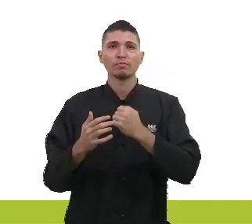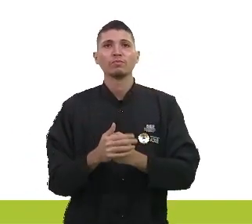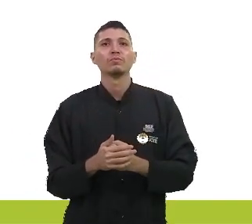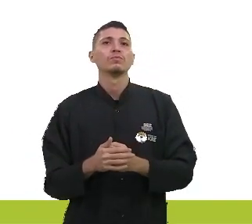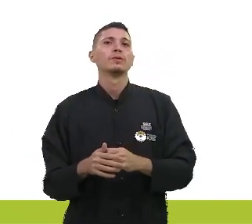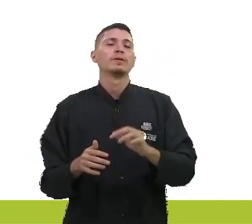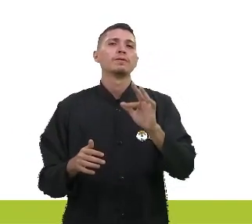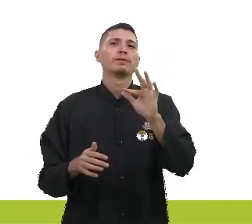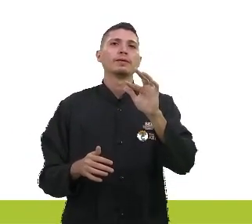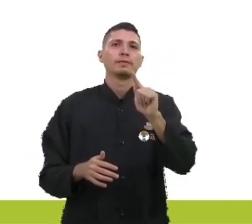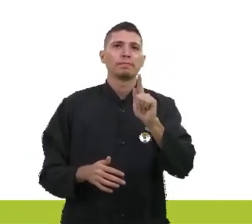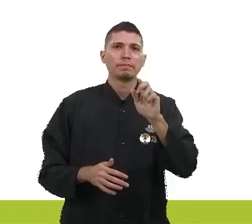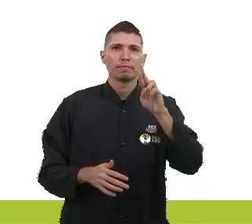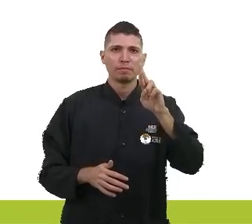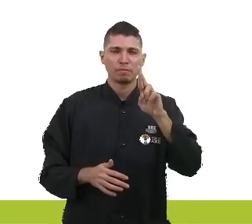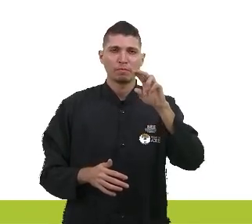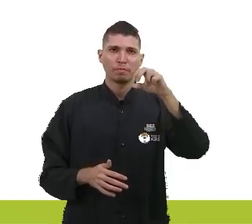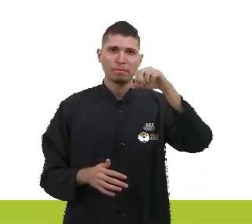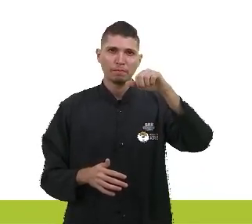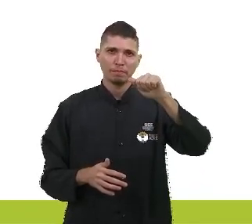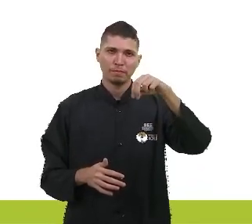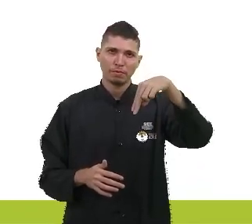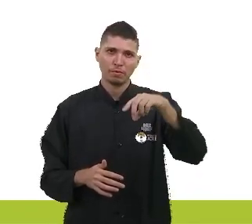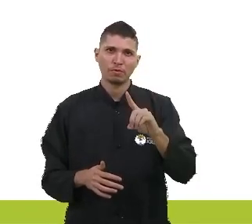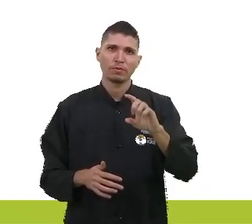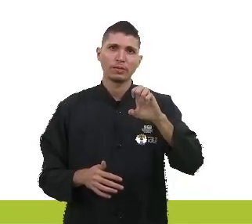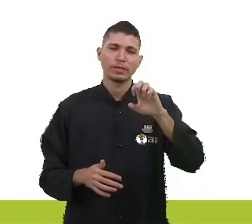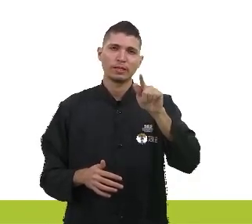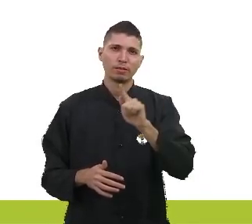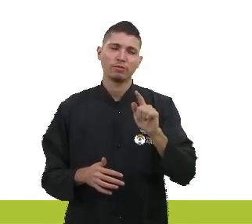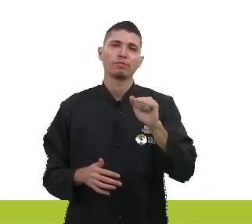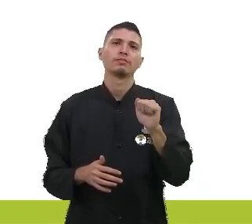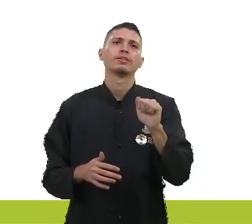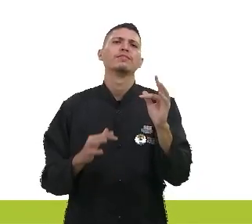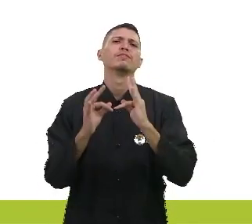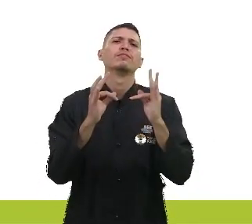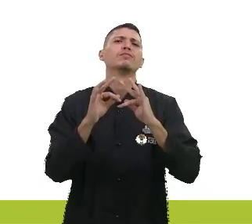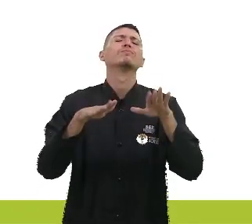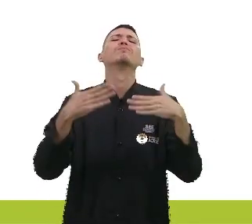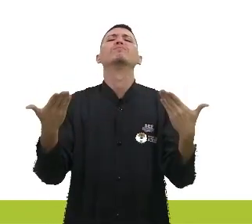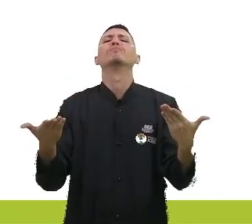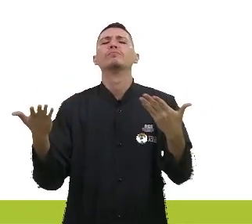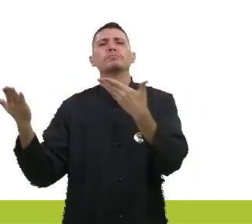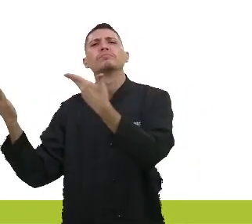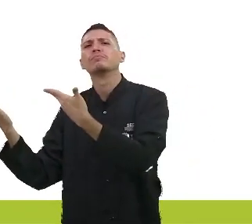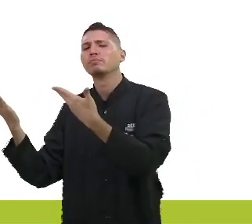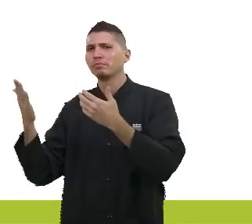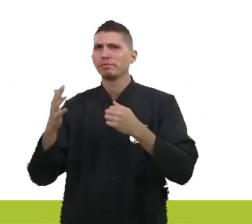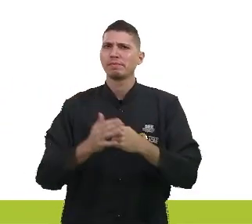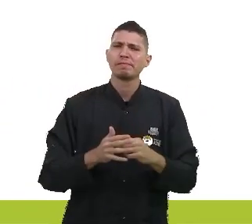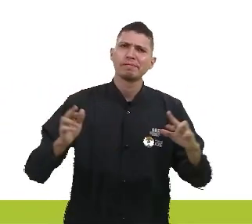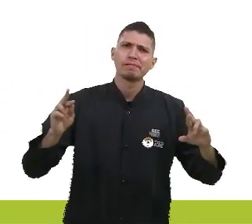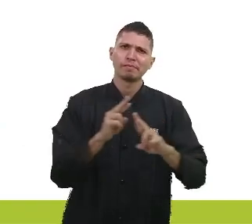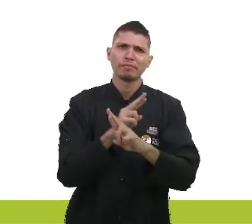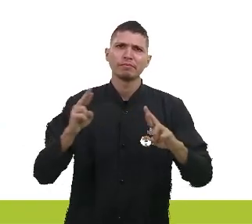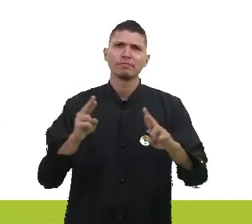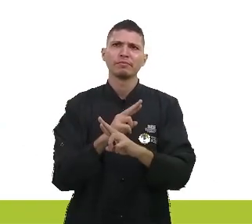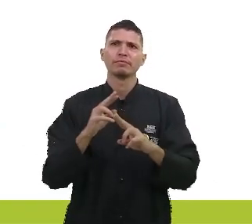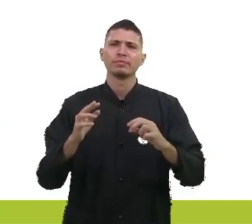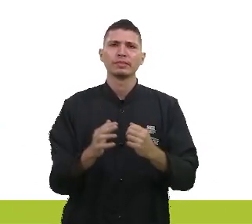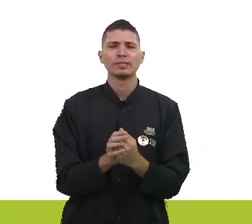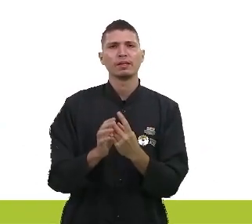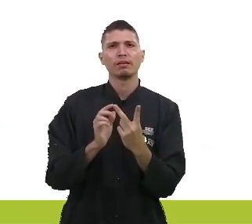grandeza física, né? Quando ele fala de grandeza, o que eu posso medir, né? No caso aí, que grandeza física está relacionada a essas